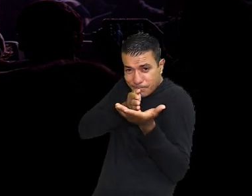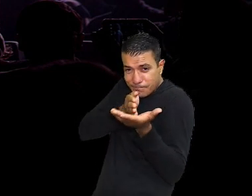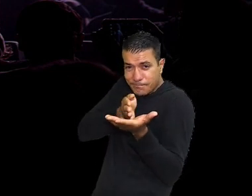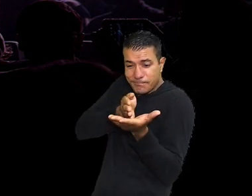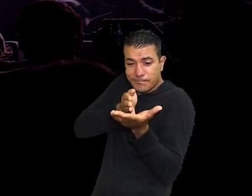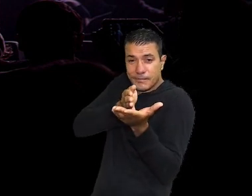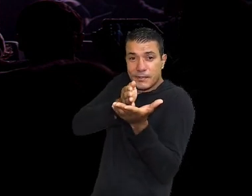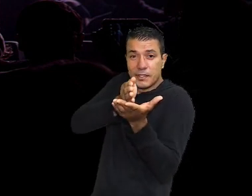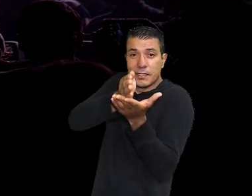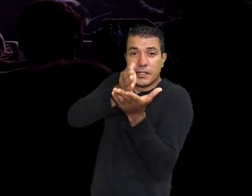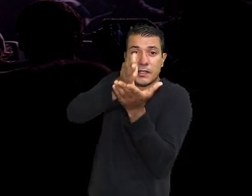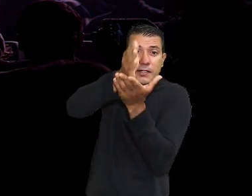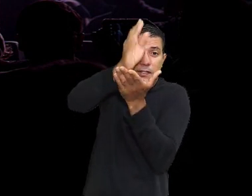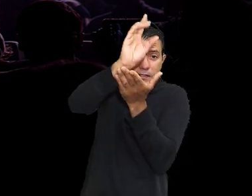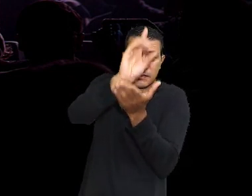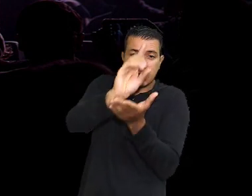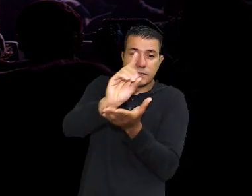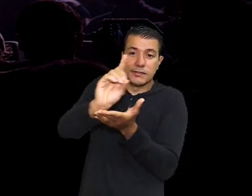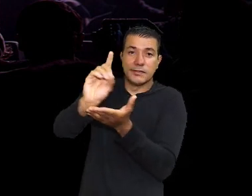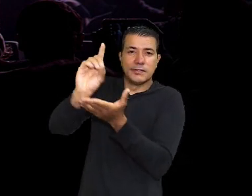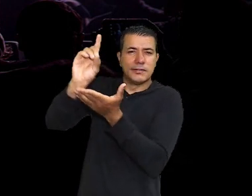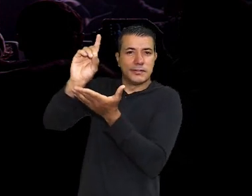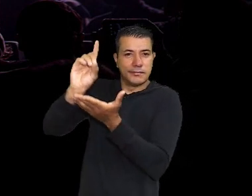eu serei